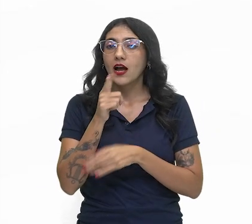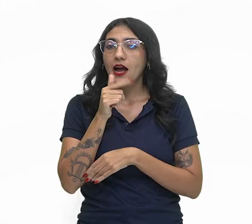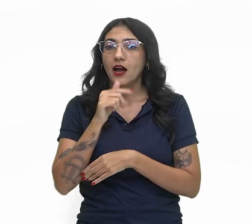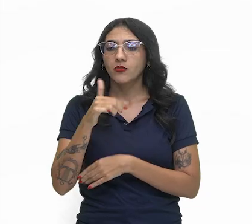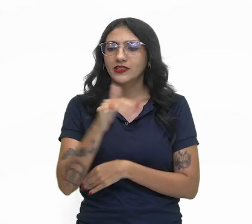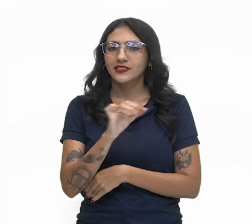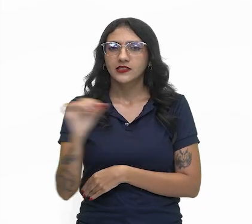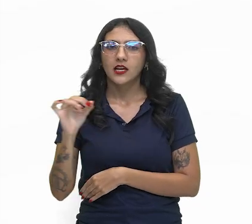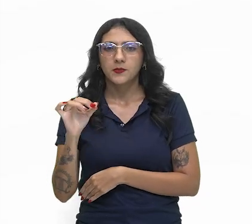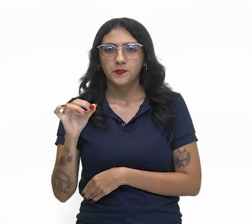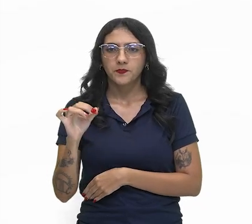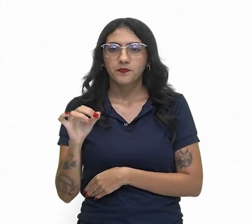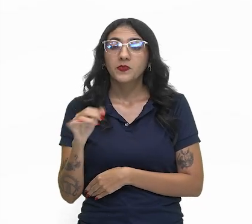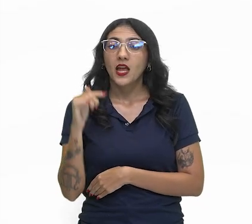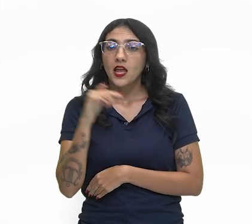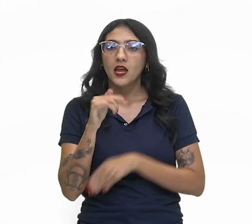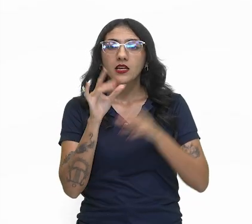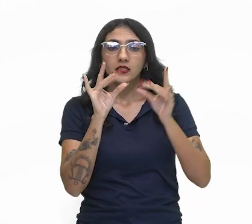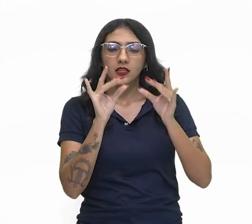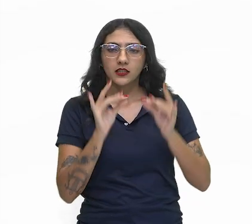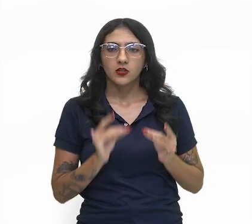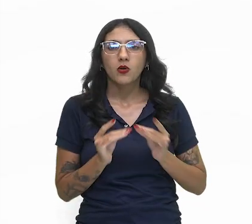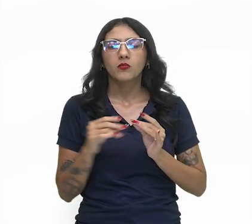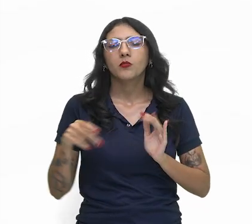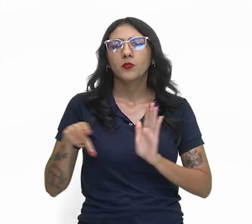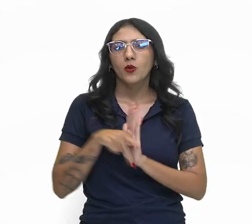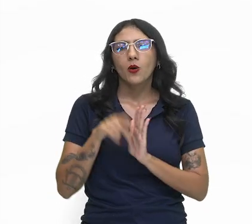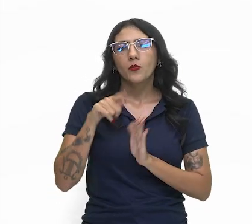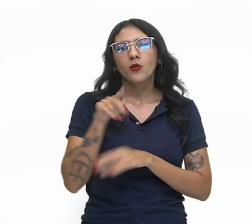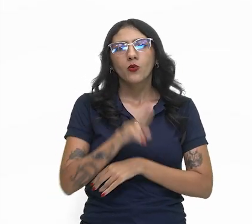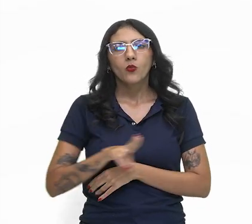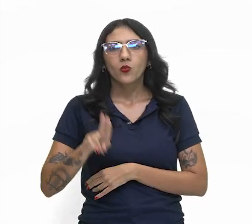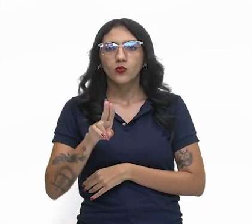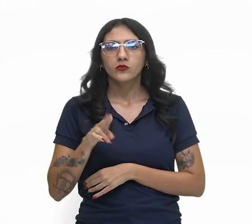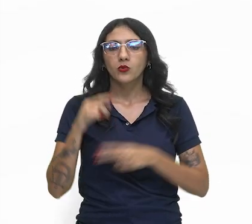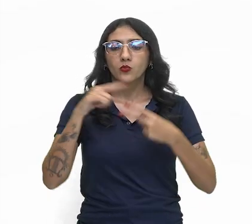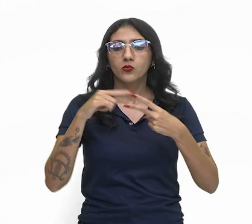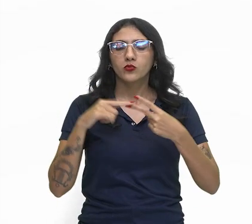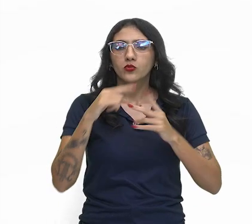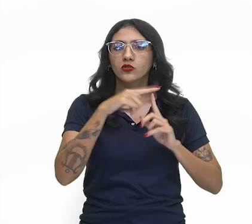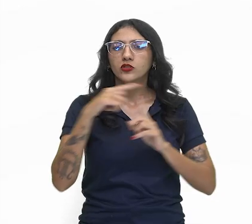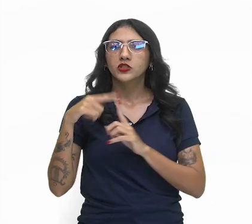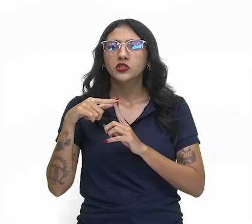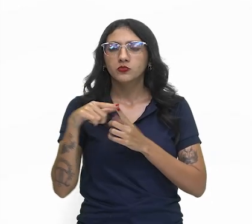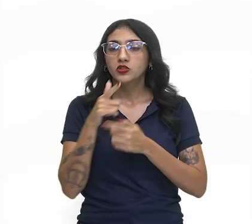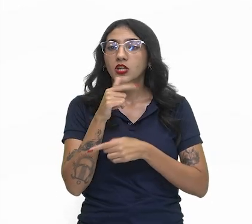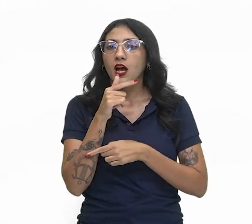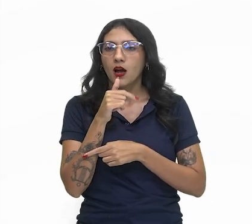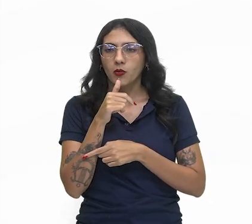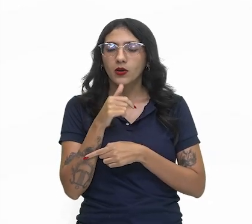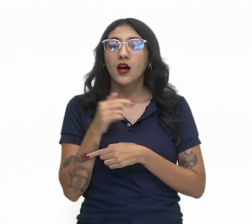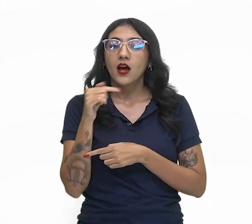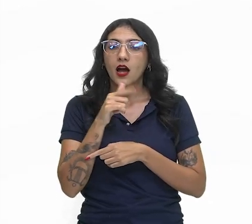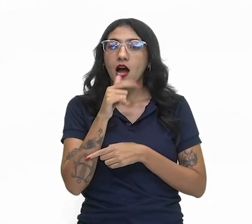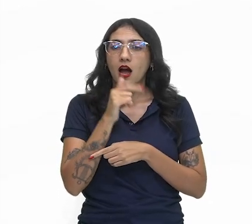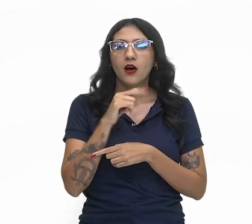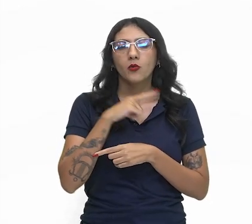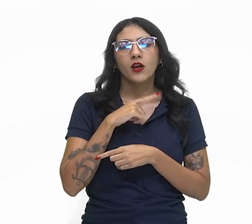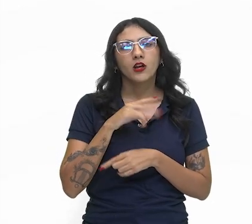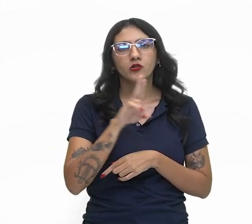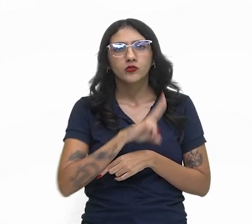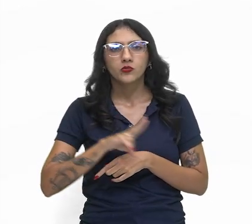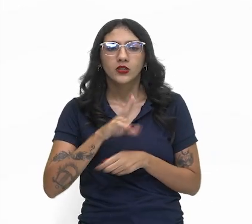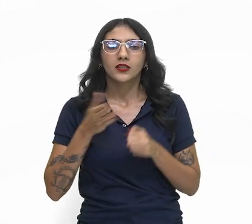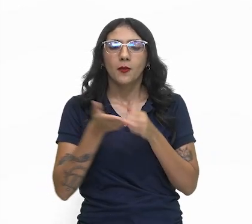Ele definiu essas temperaturas aí na escala dele para os dois pontos fixos da água, e a água ela foi usada como parâmetro,